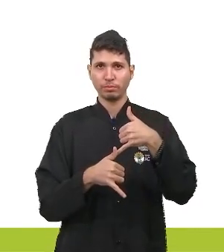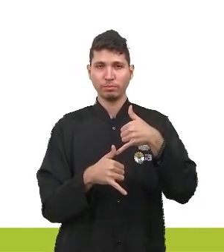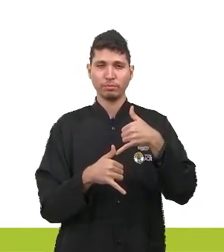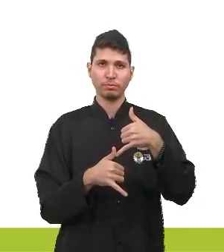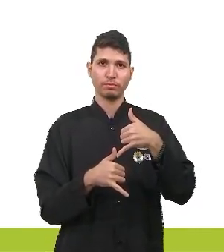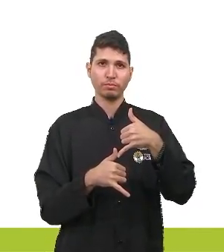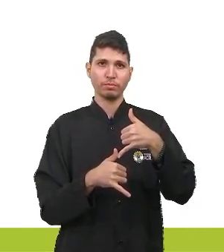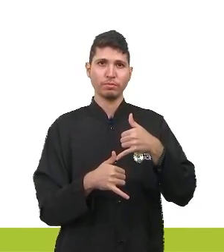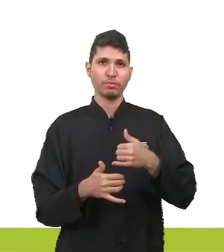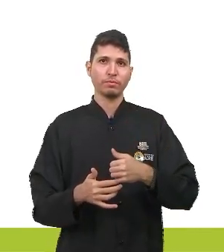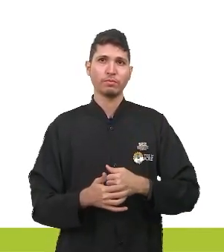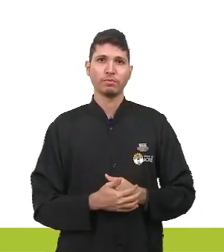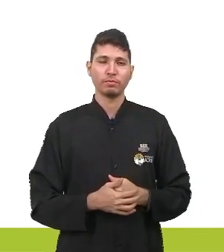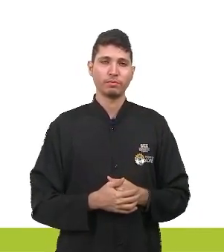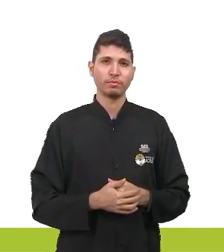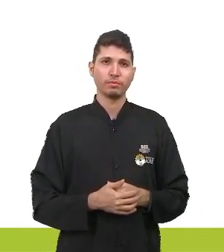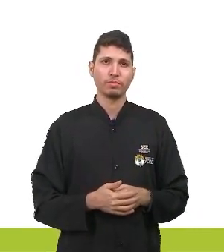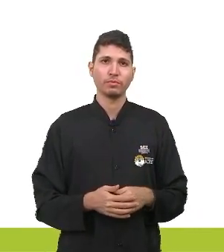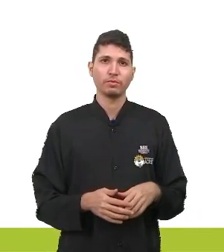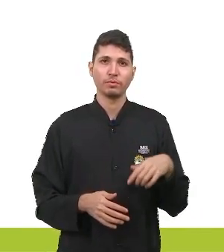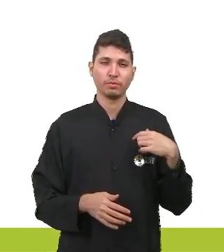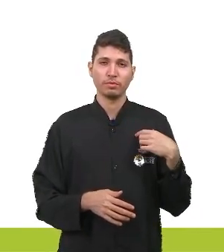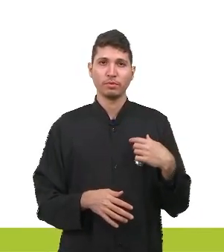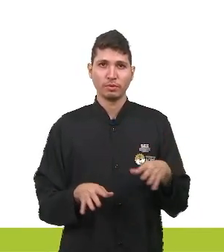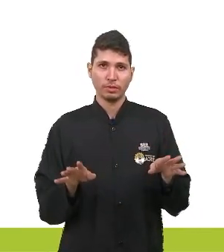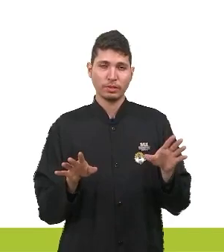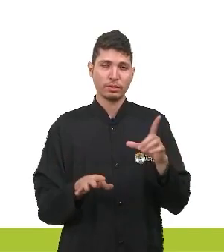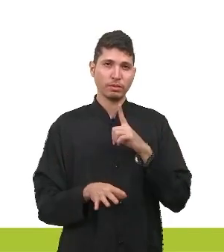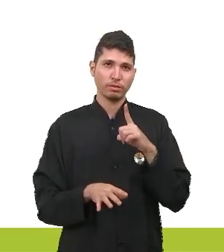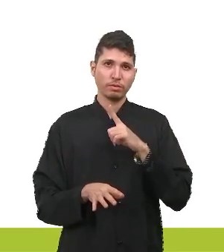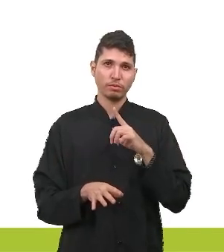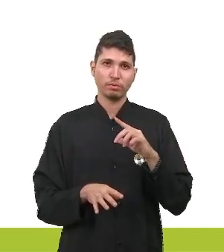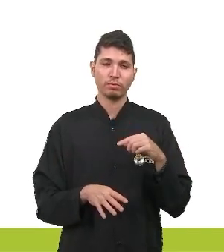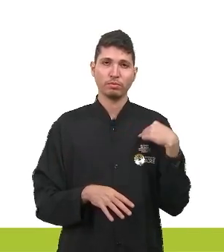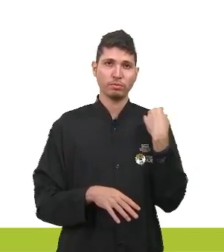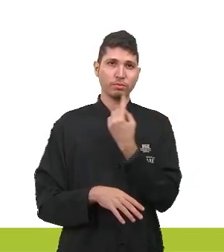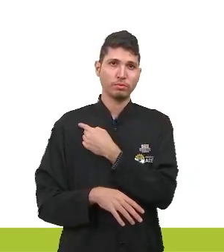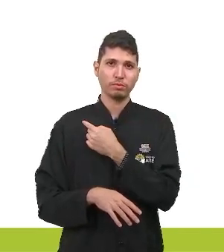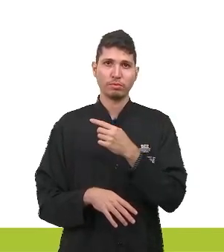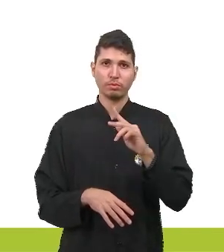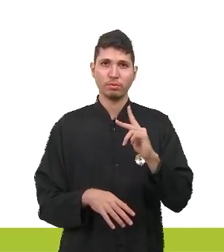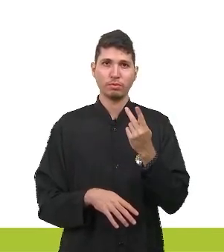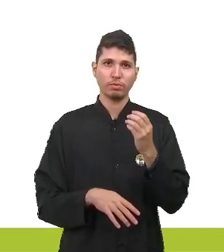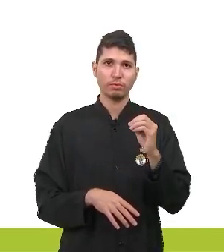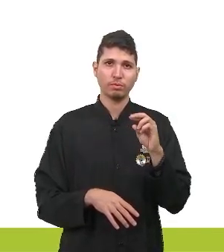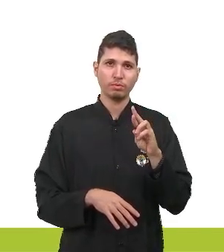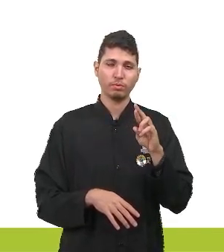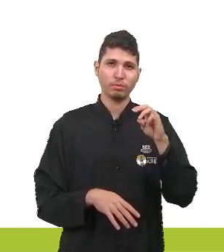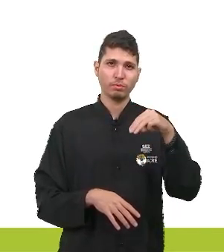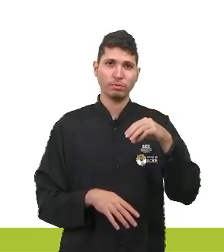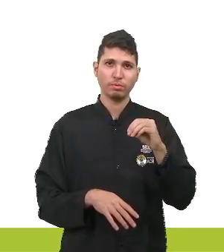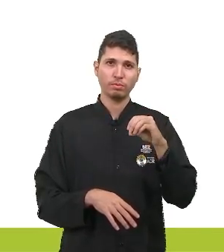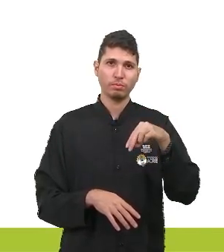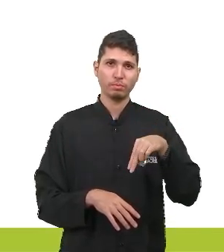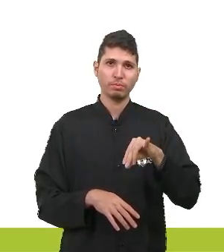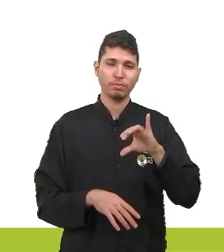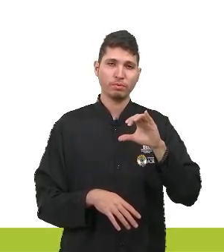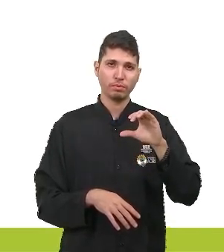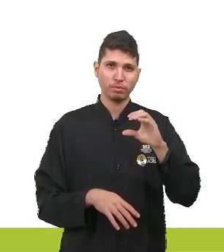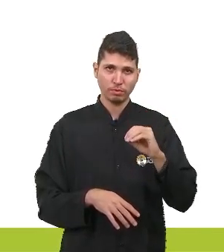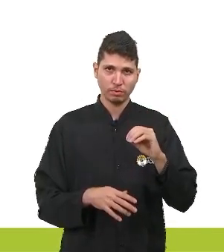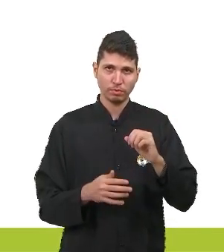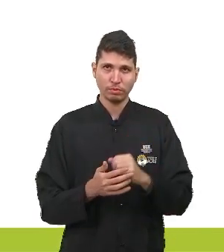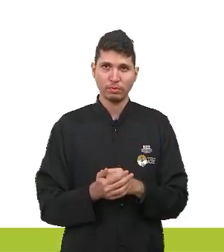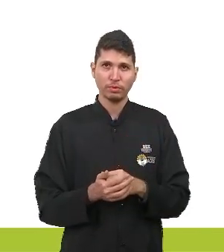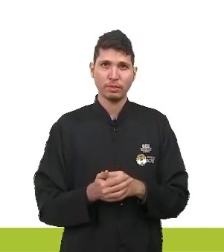também temos hormônios que atuam auxiliando na nossa digestão. Tá? Dentre eles, a gastrina, que atua